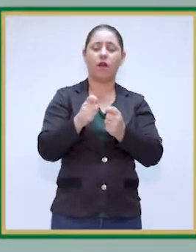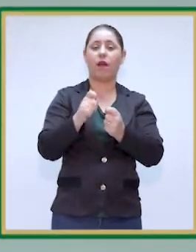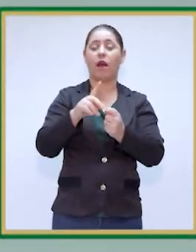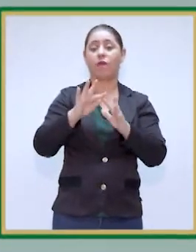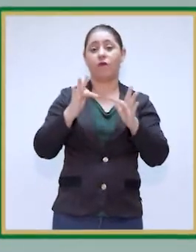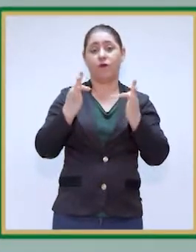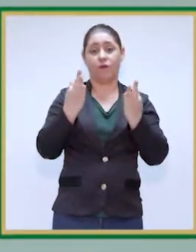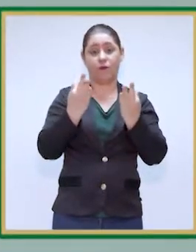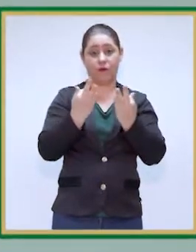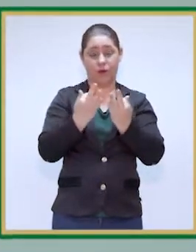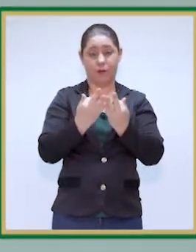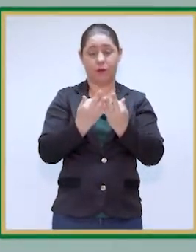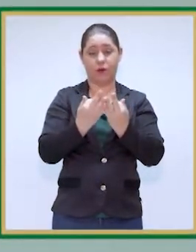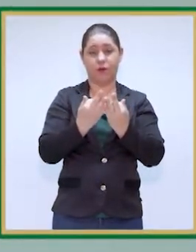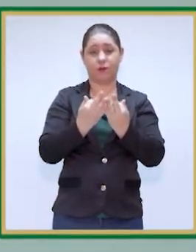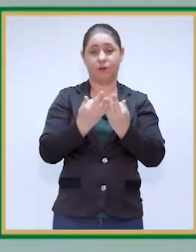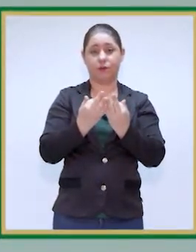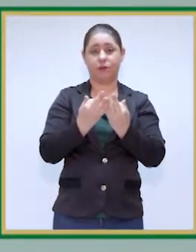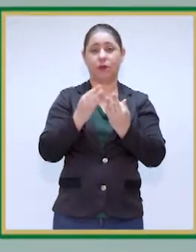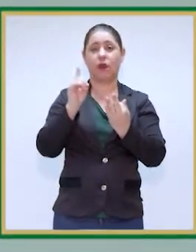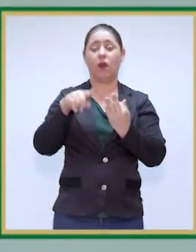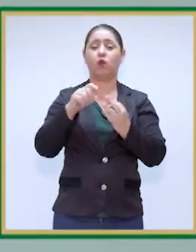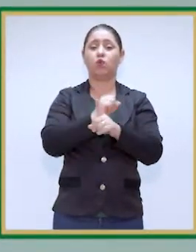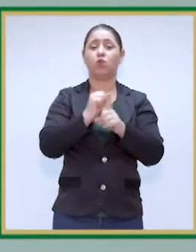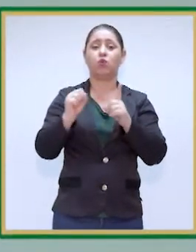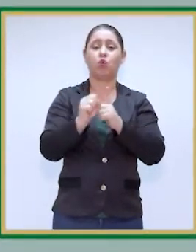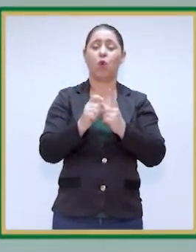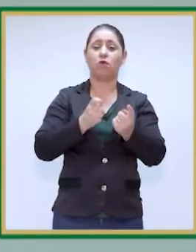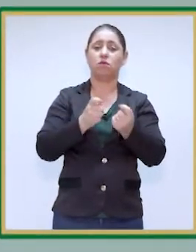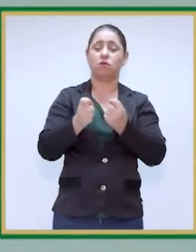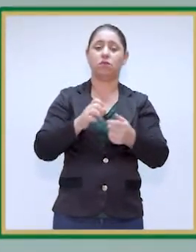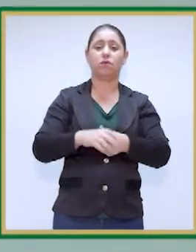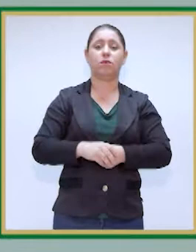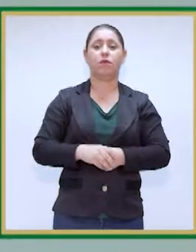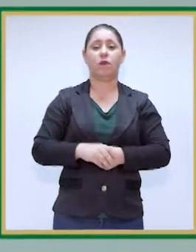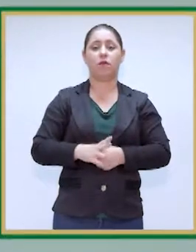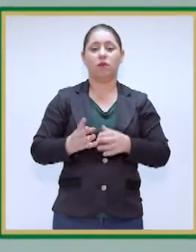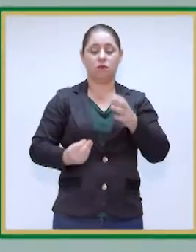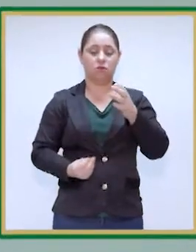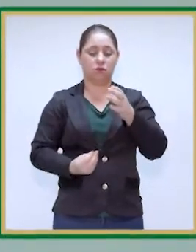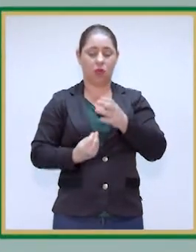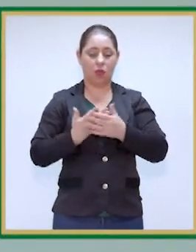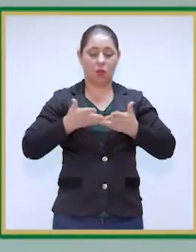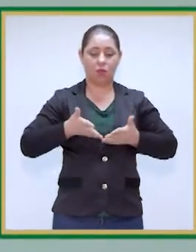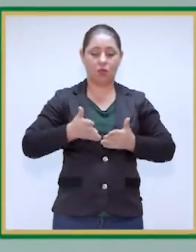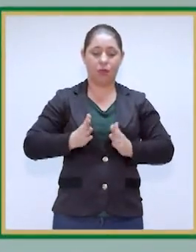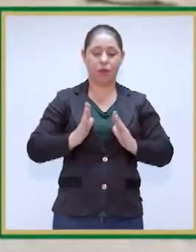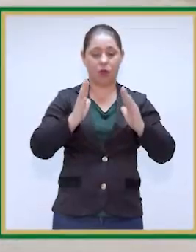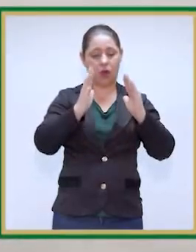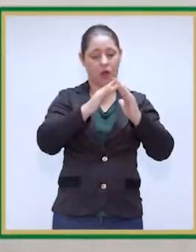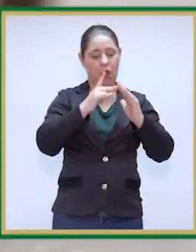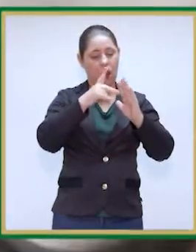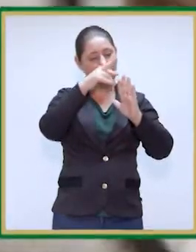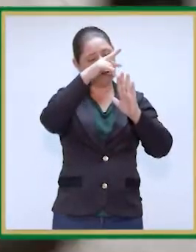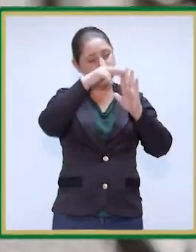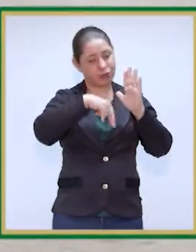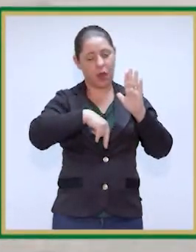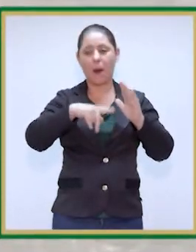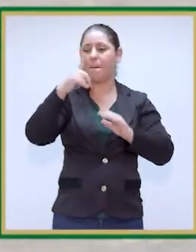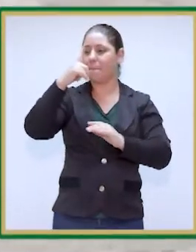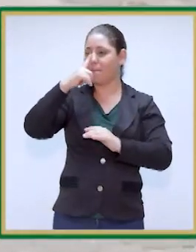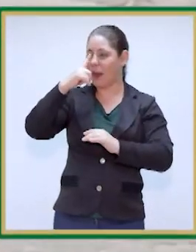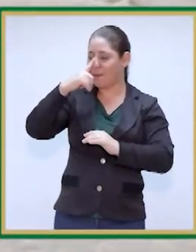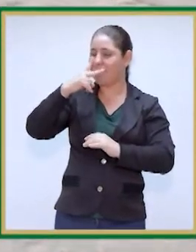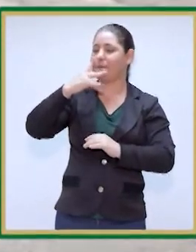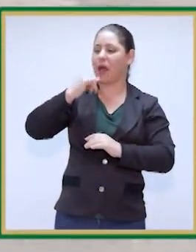social, né? Então, a família é um controle social. Então, você nasce num lar, tem determinadas regras, o seu pai vai